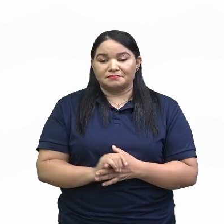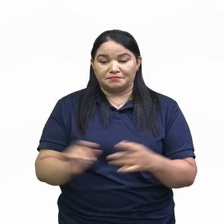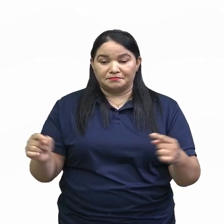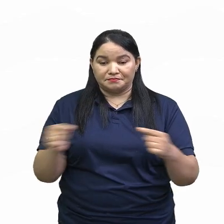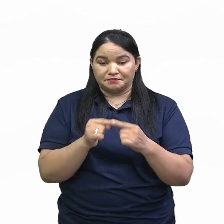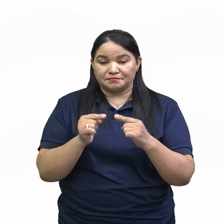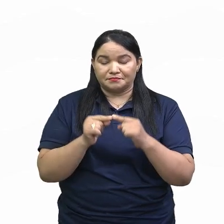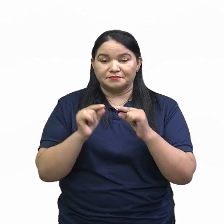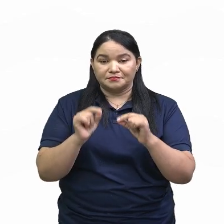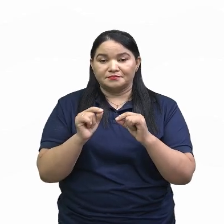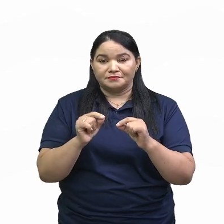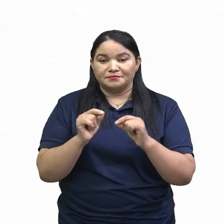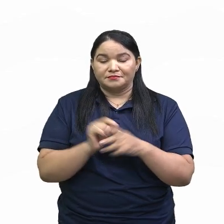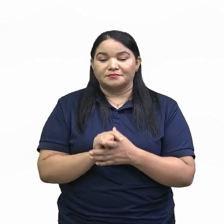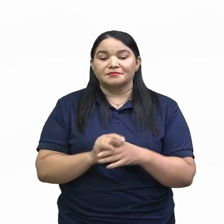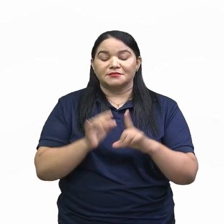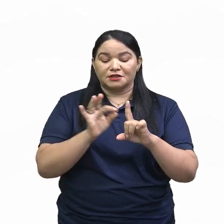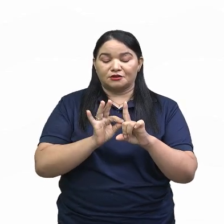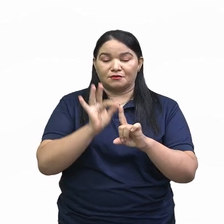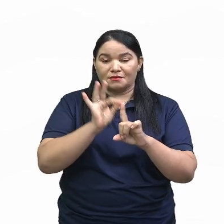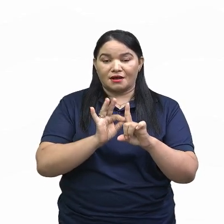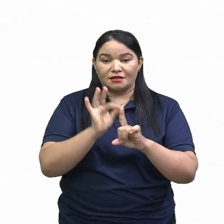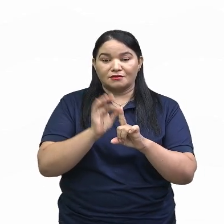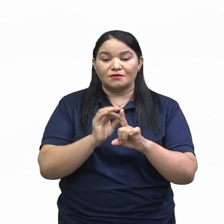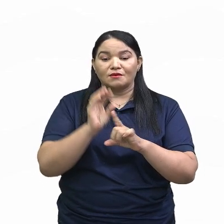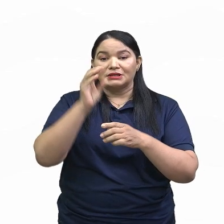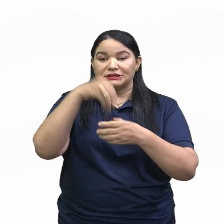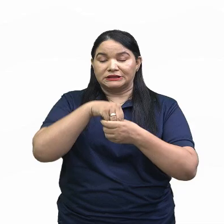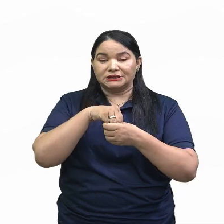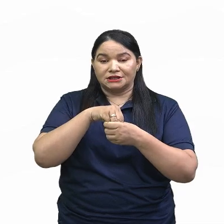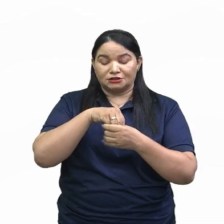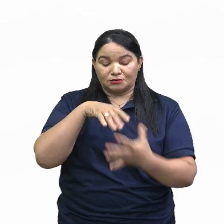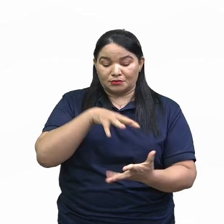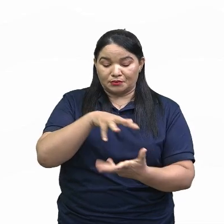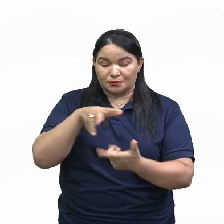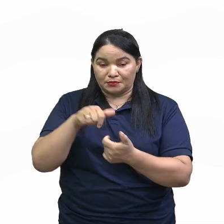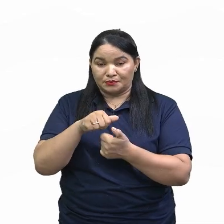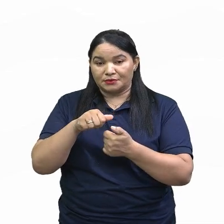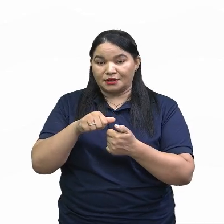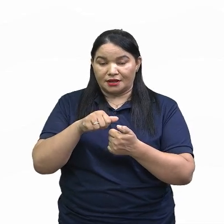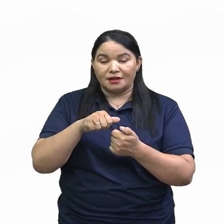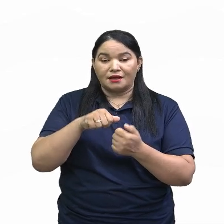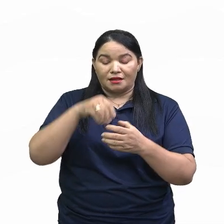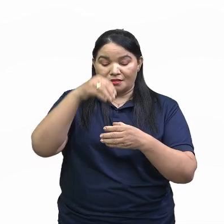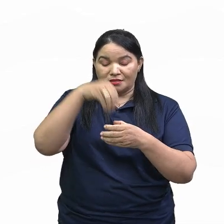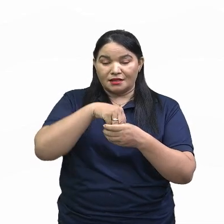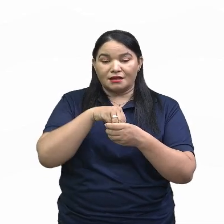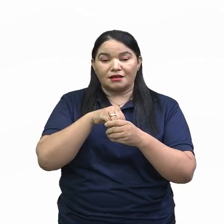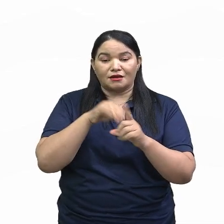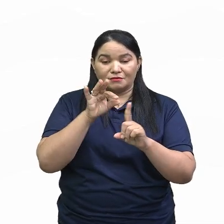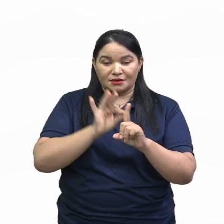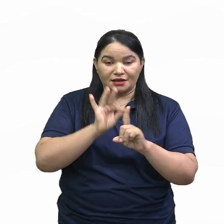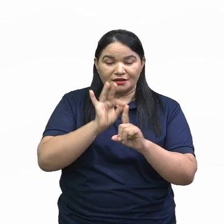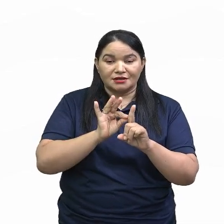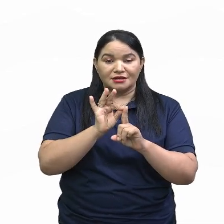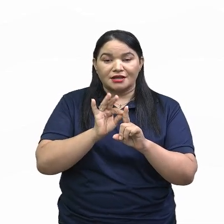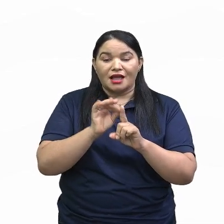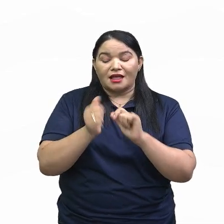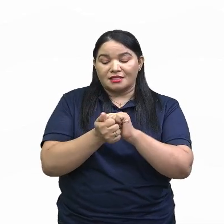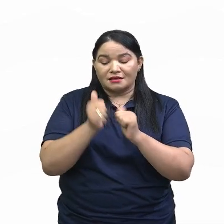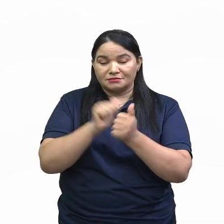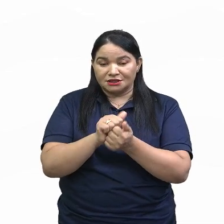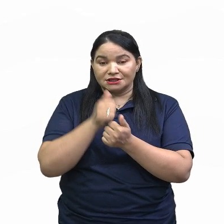ela provém do calor gerado no interior do planeta. Esse calor é transformado em energia